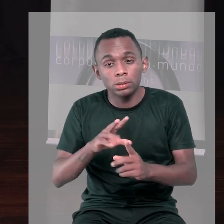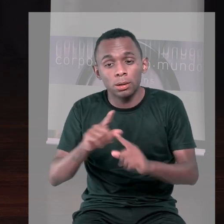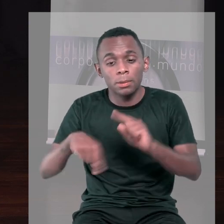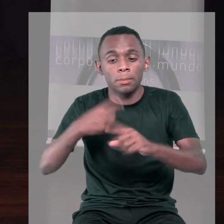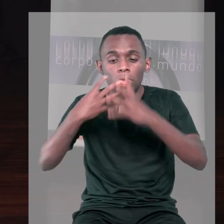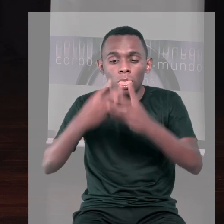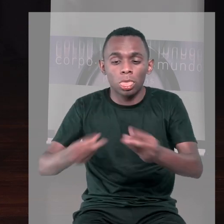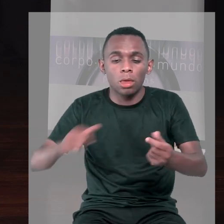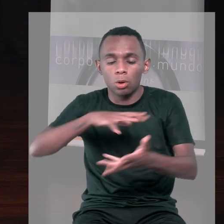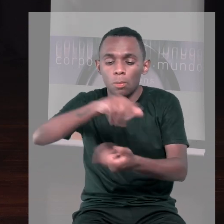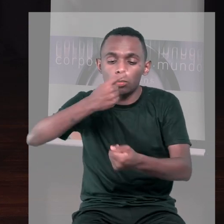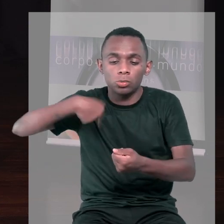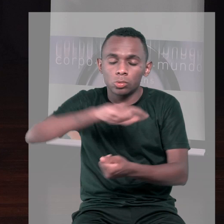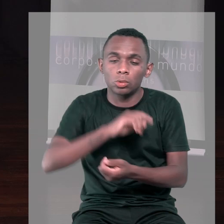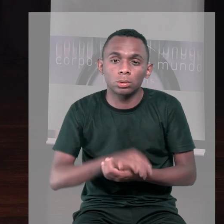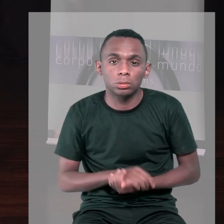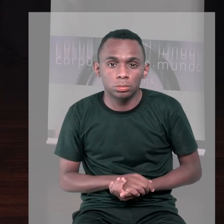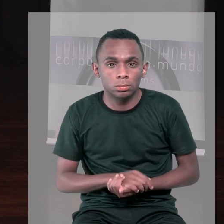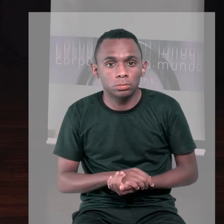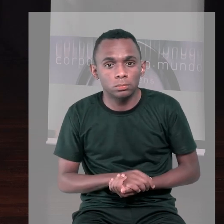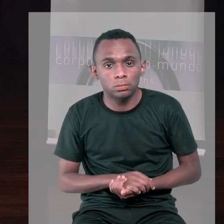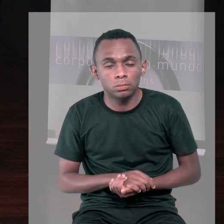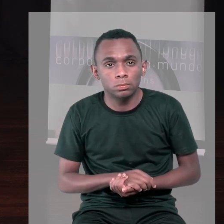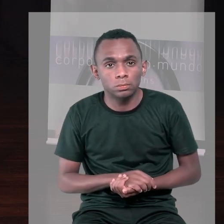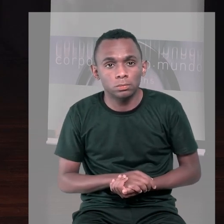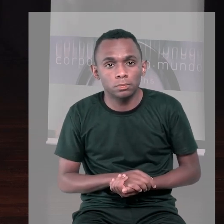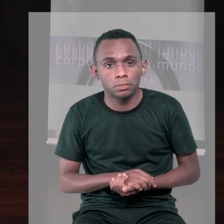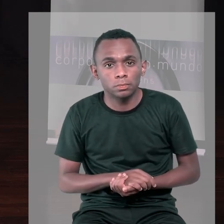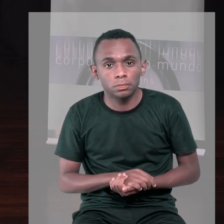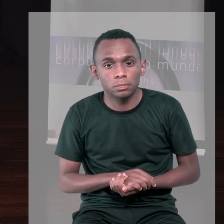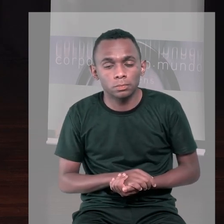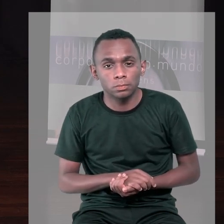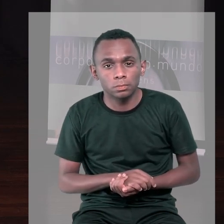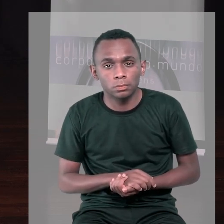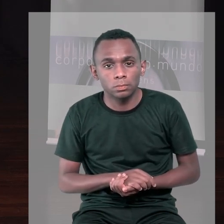a ideologia. A ideologia que, na verdade,